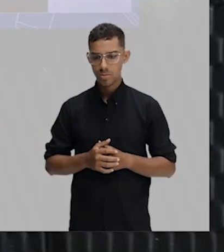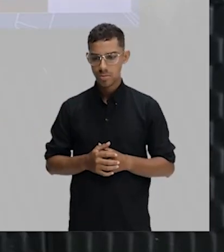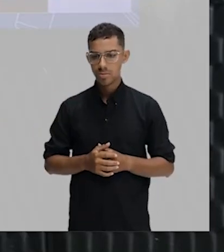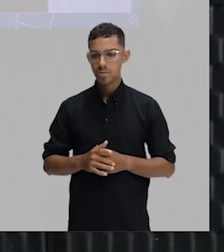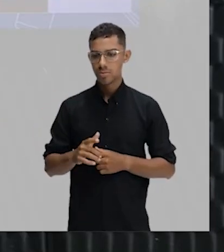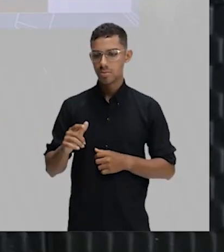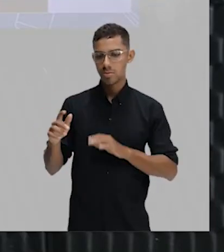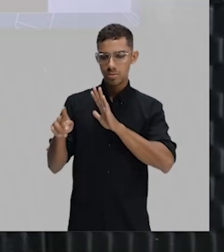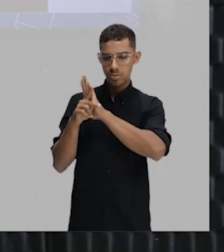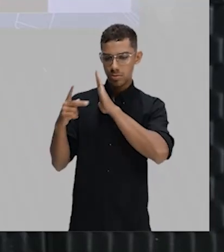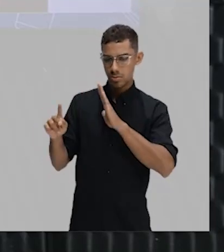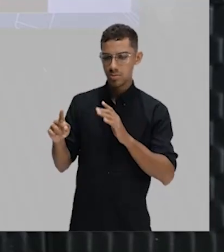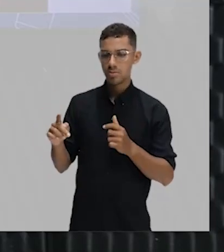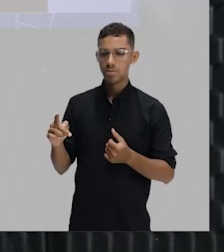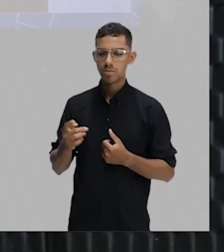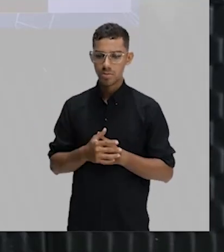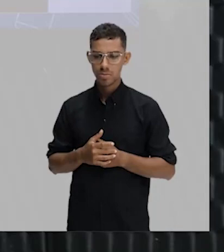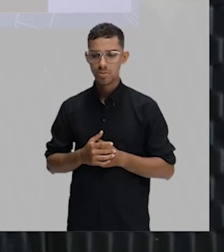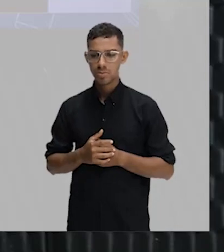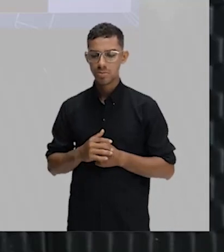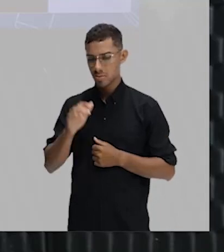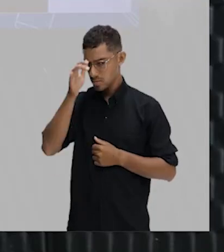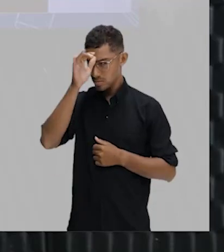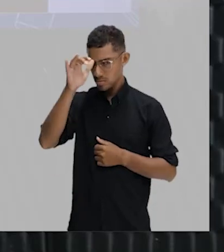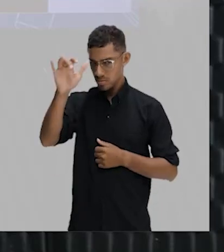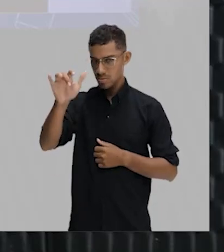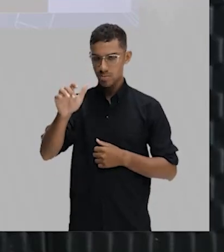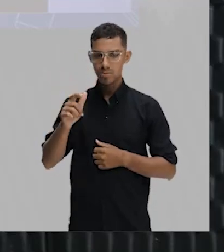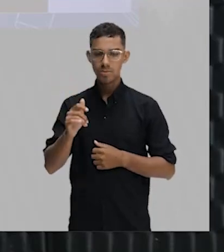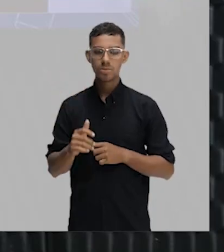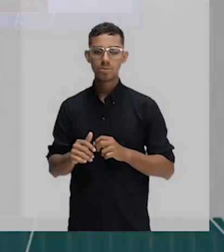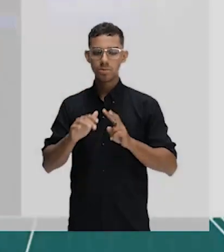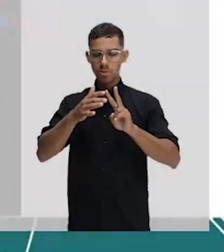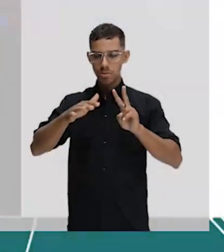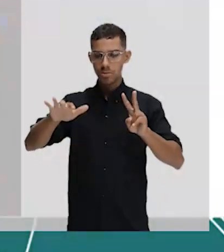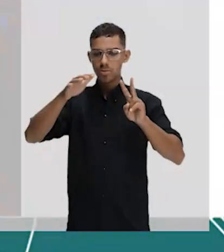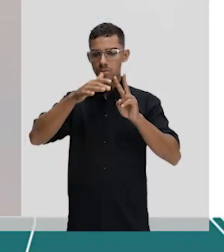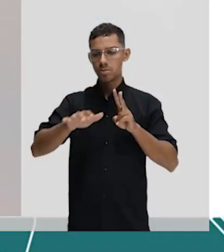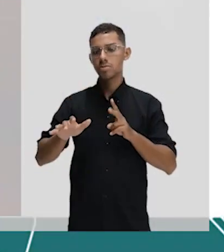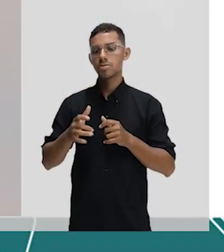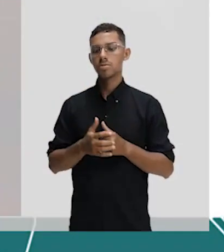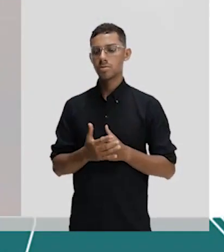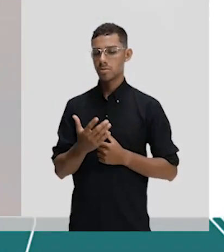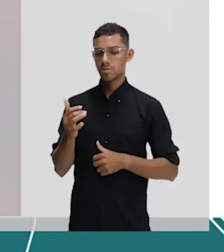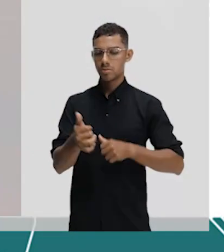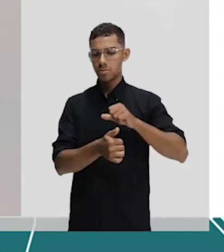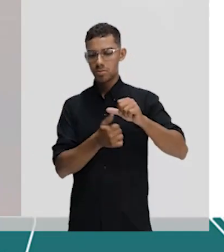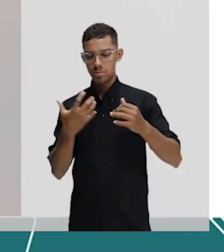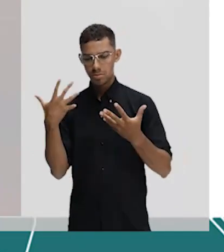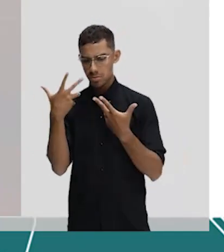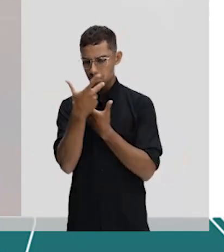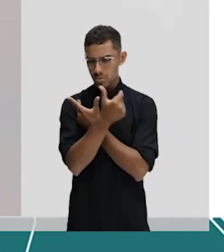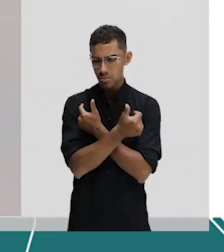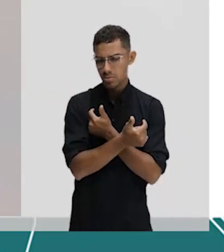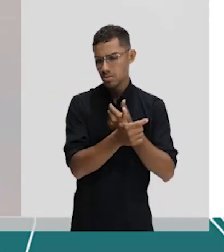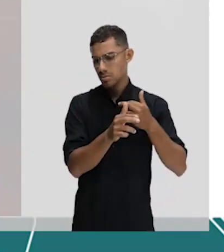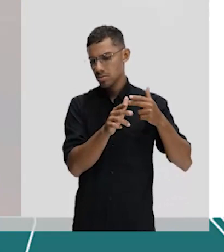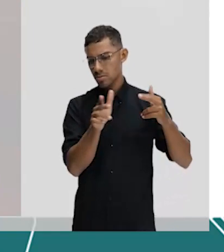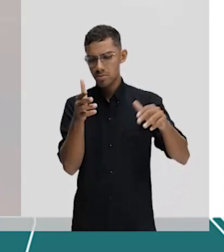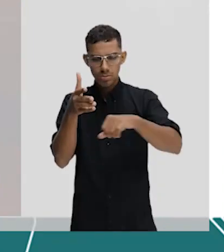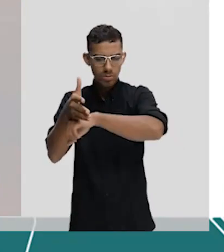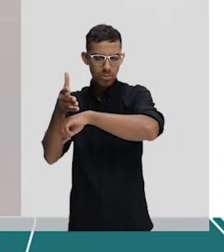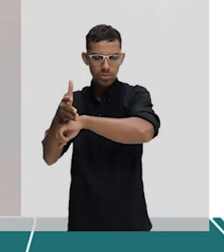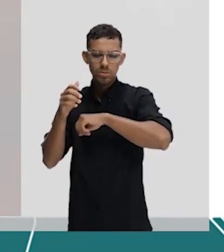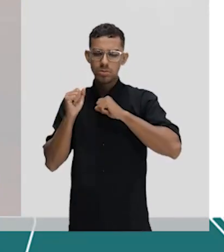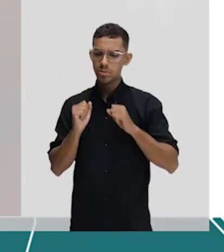faz parte do acervo, que foi adquirido pela Companhia Vale do Rio Doce e que transformou isso em várias galerias internas, onde